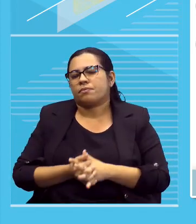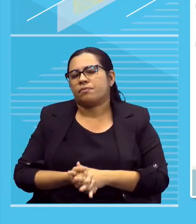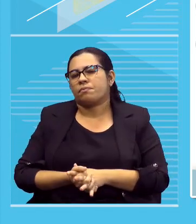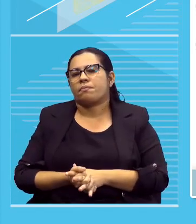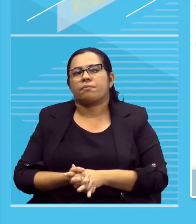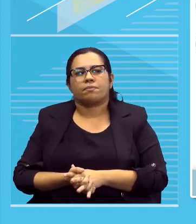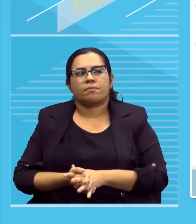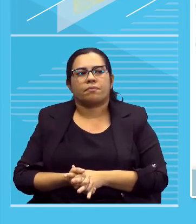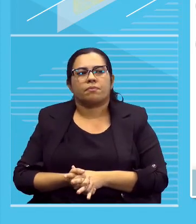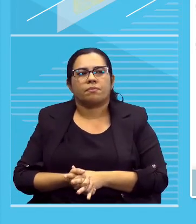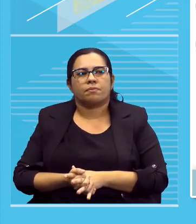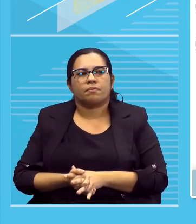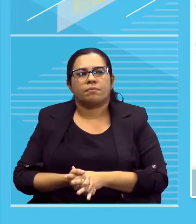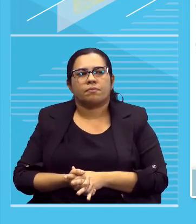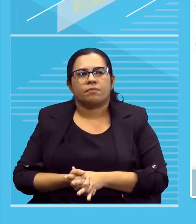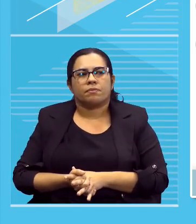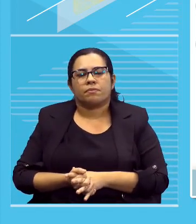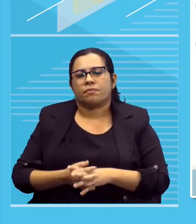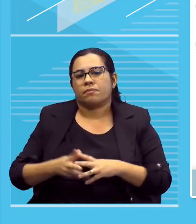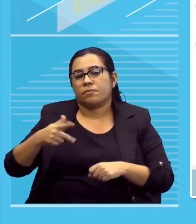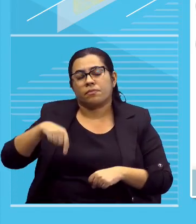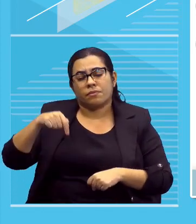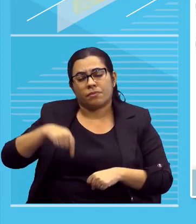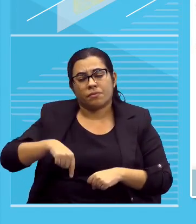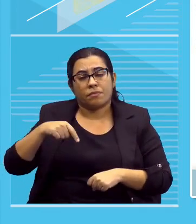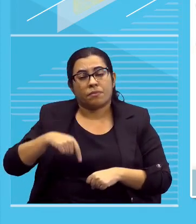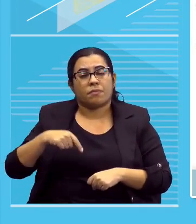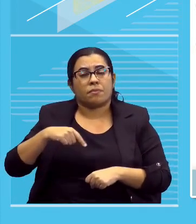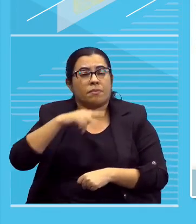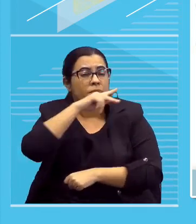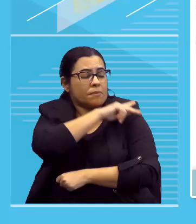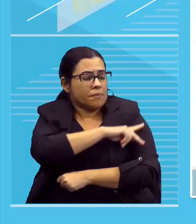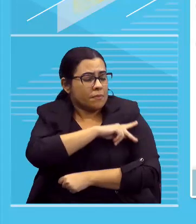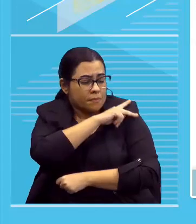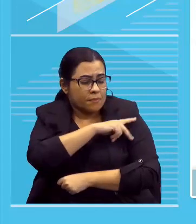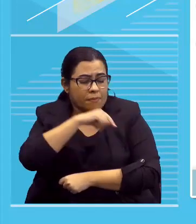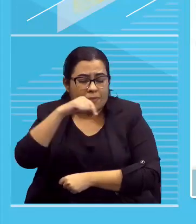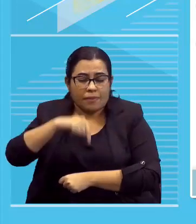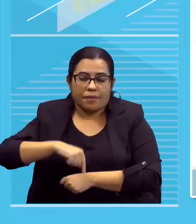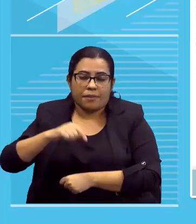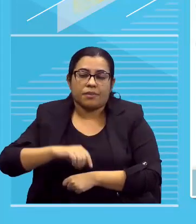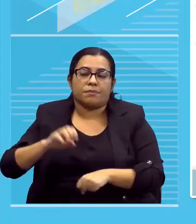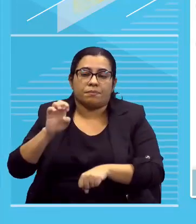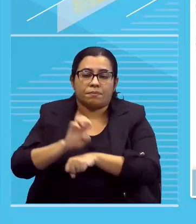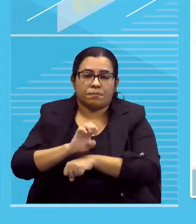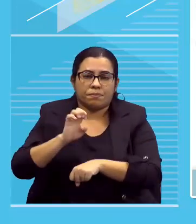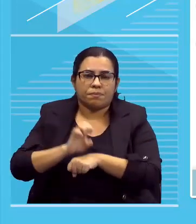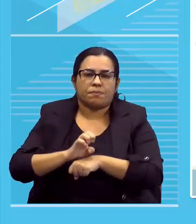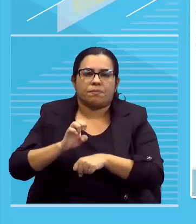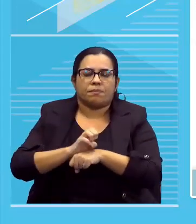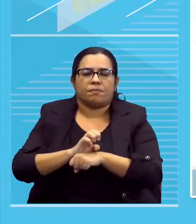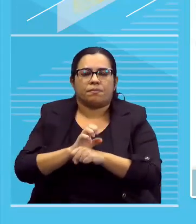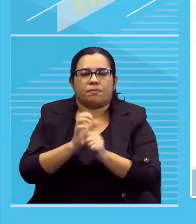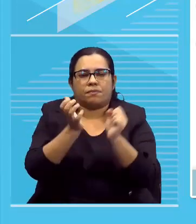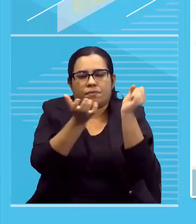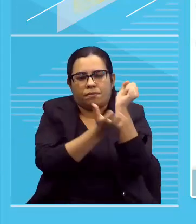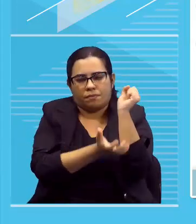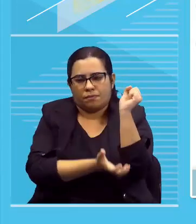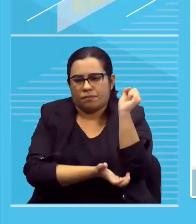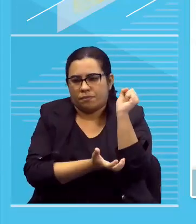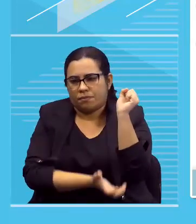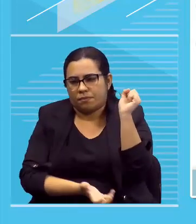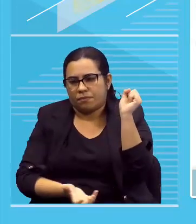nós Piauí gente o nosso querido estado Cerrado Piauiense